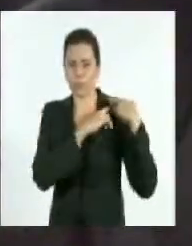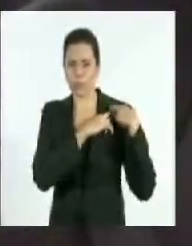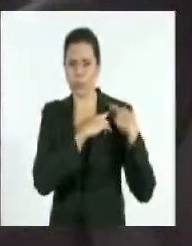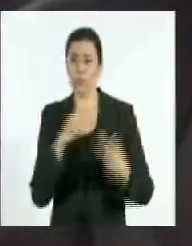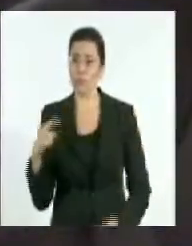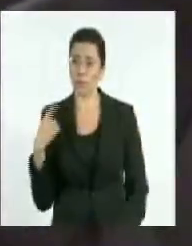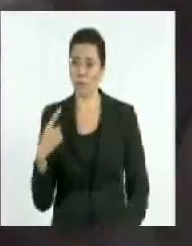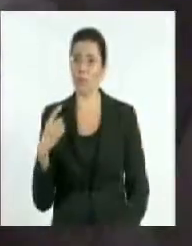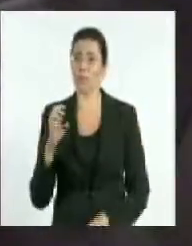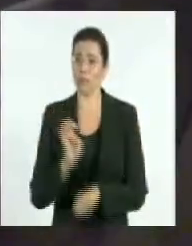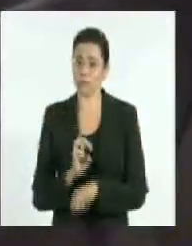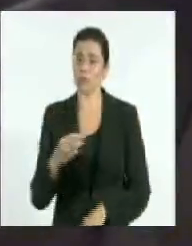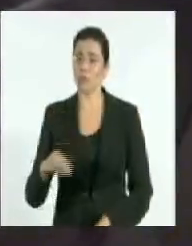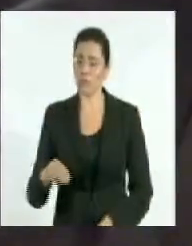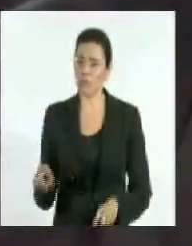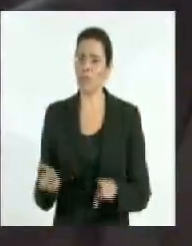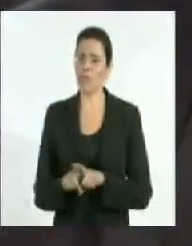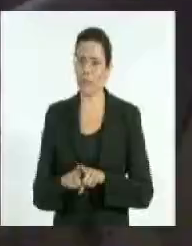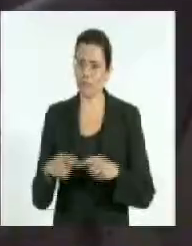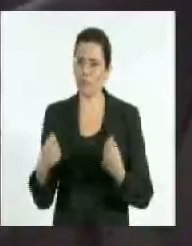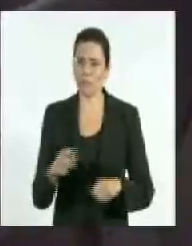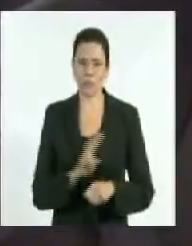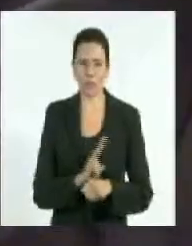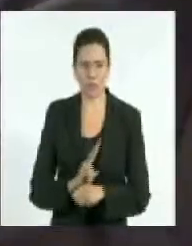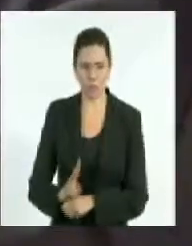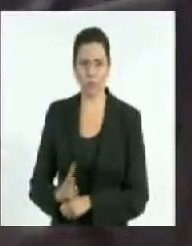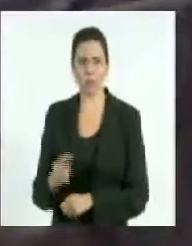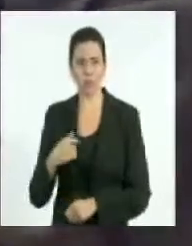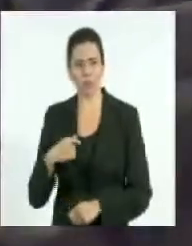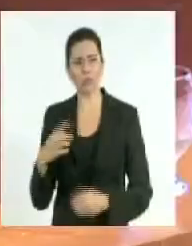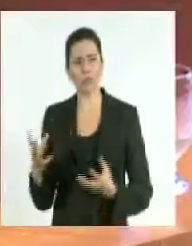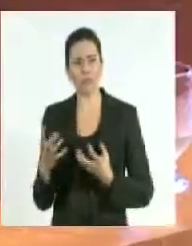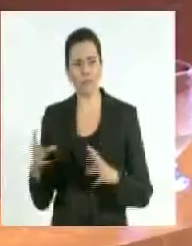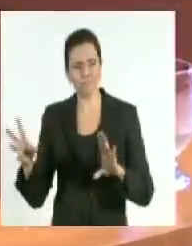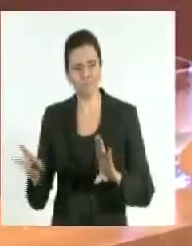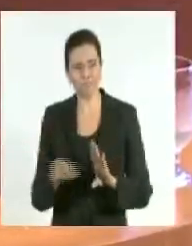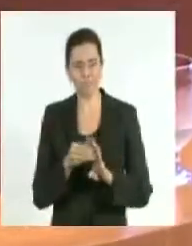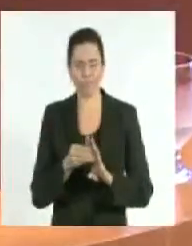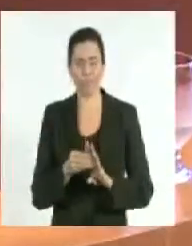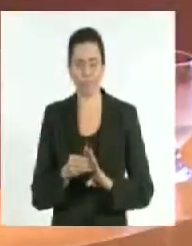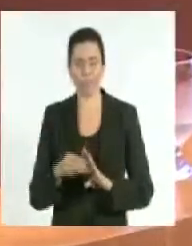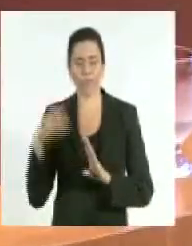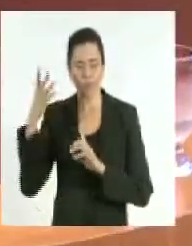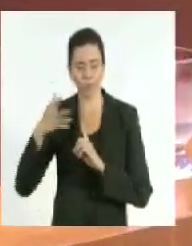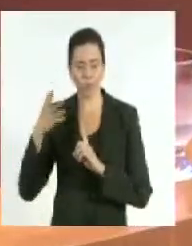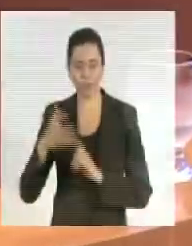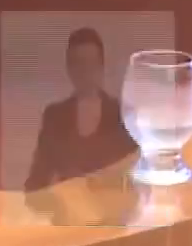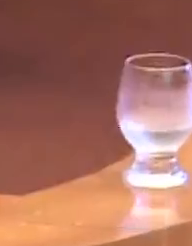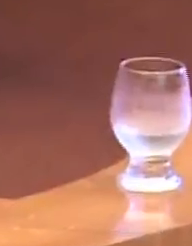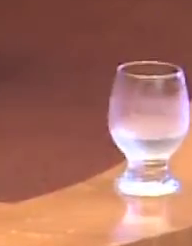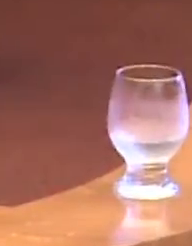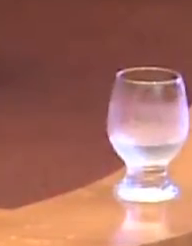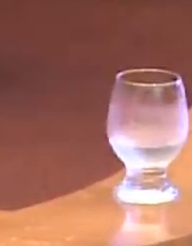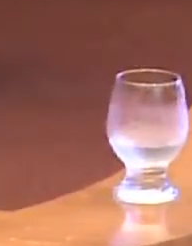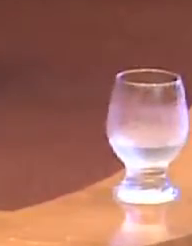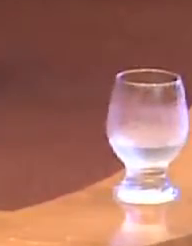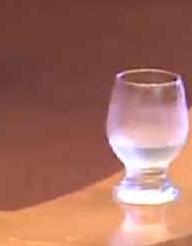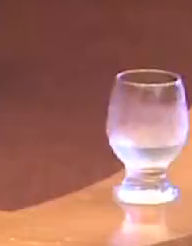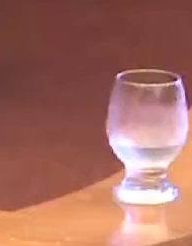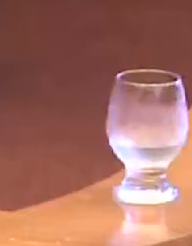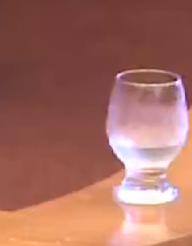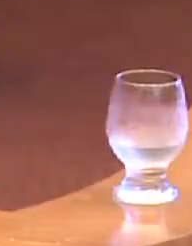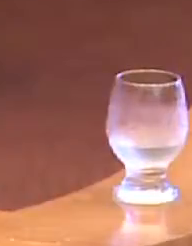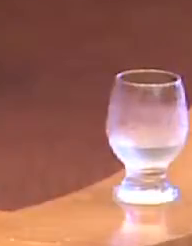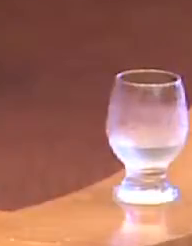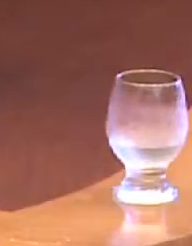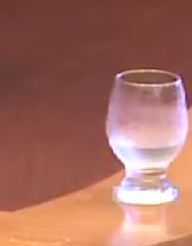para trafegar. Era isso que eu queria enriquecer o pronunciamento de Vossa Excelência. Incorporo aos meus pronunciamentos suas preocupações. E, deputado, é mais além.